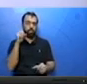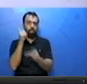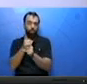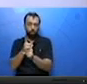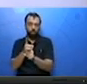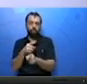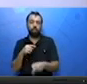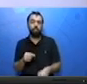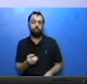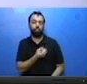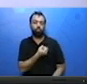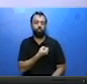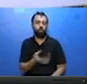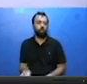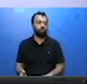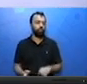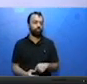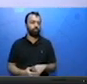M.